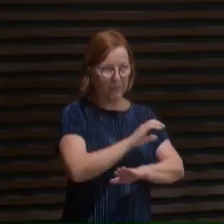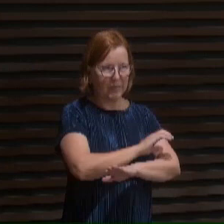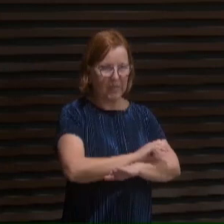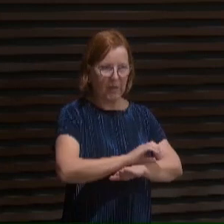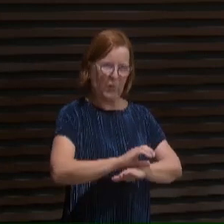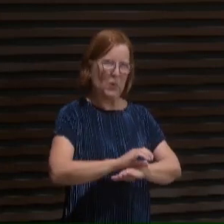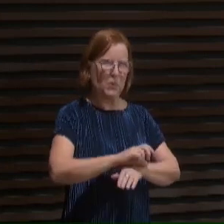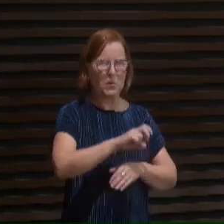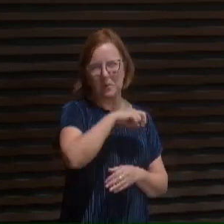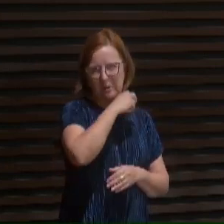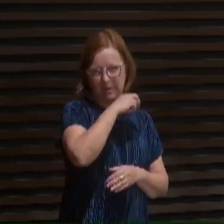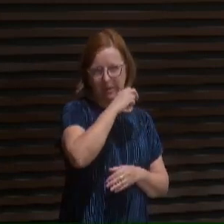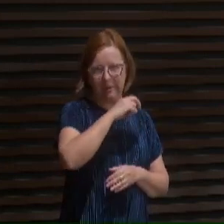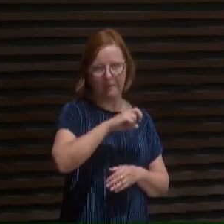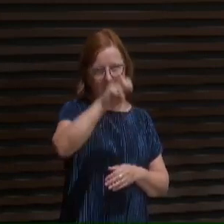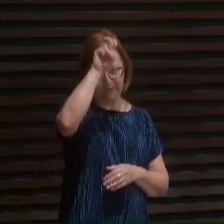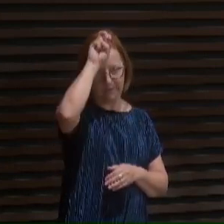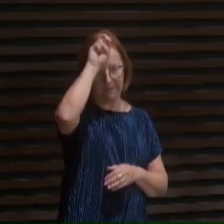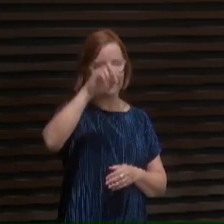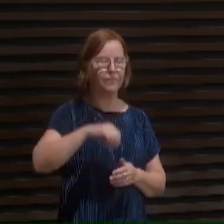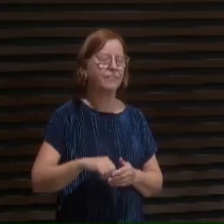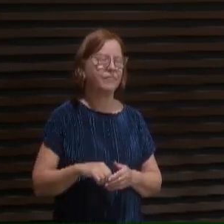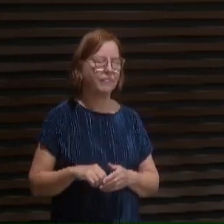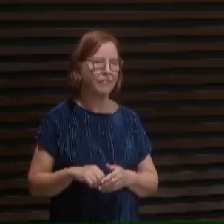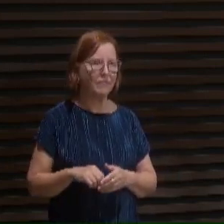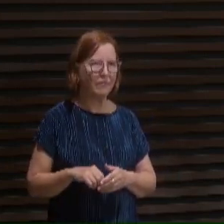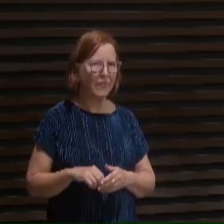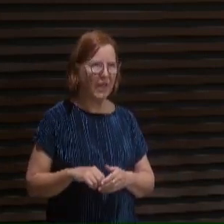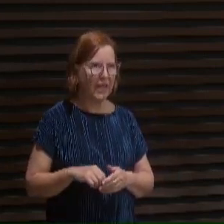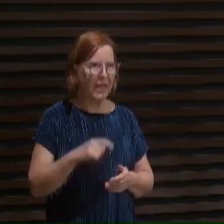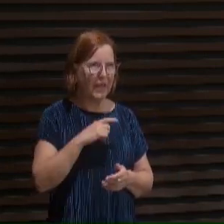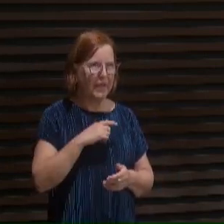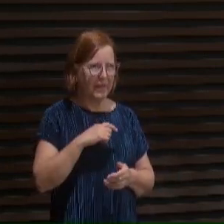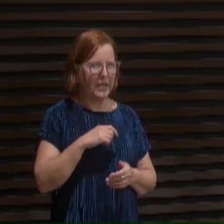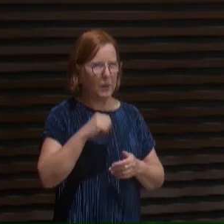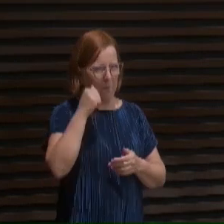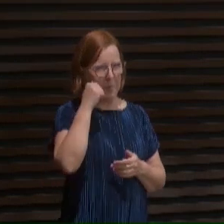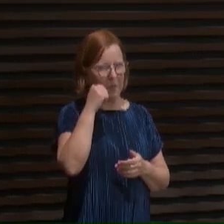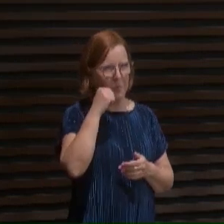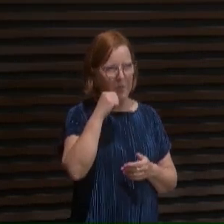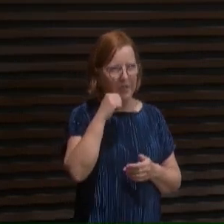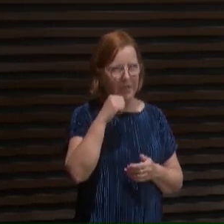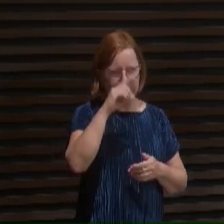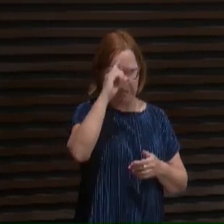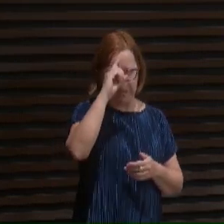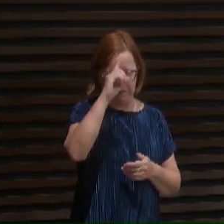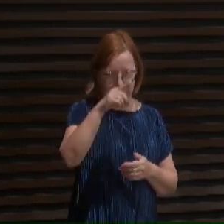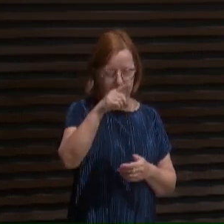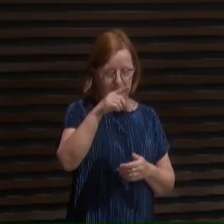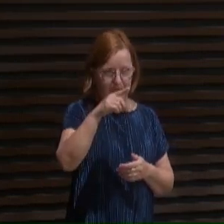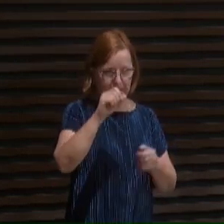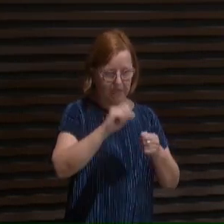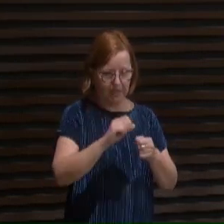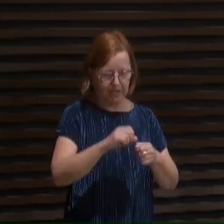nessa mulher. Pois é, ela é que está mandando nos desenhos de crianças,